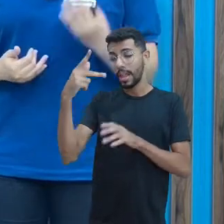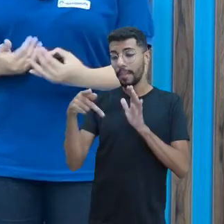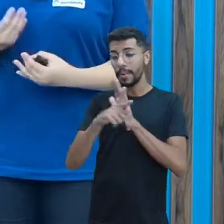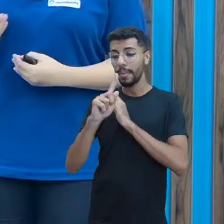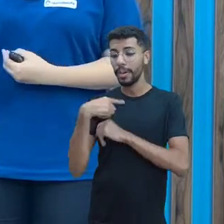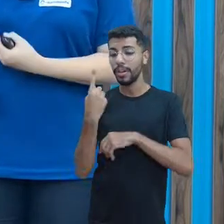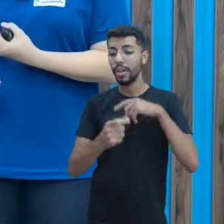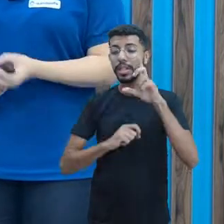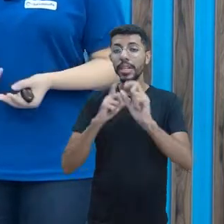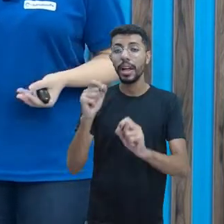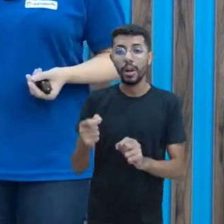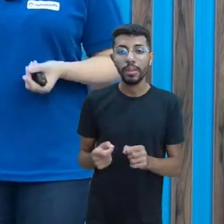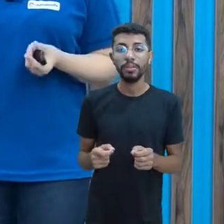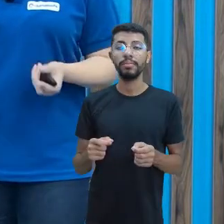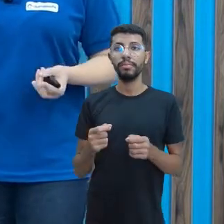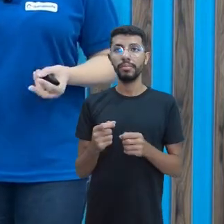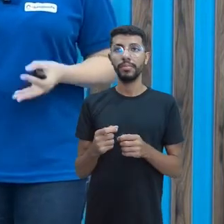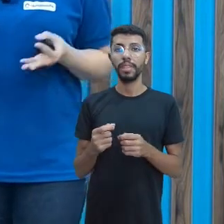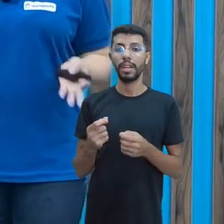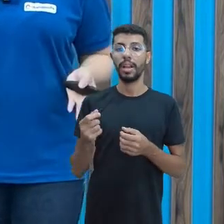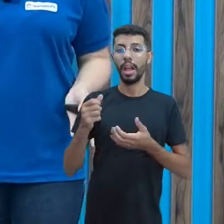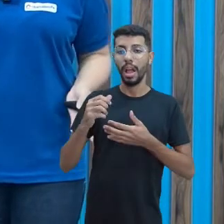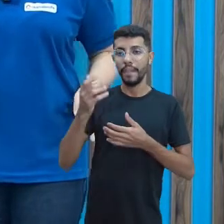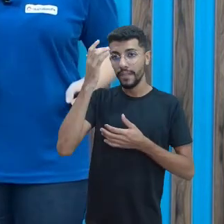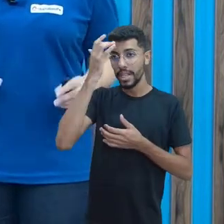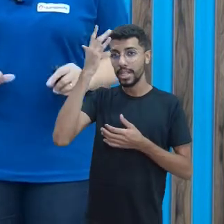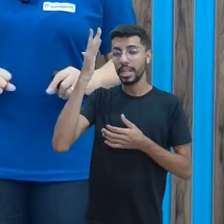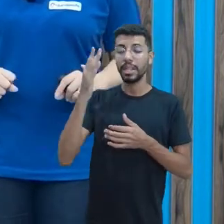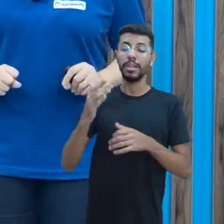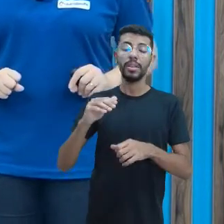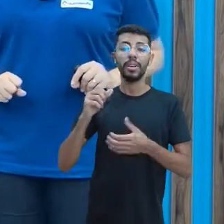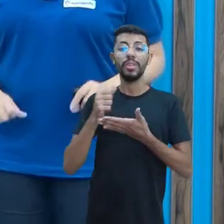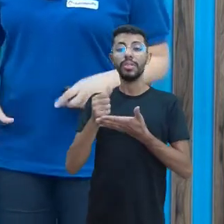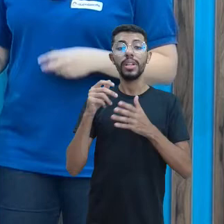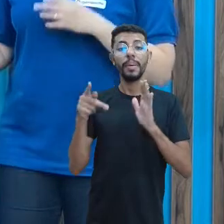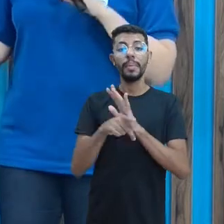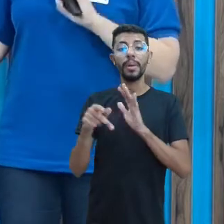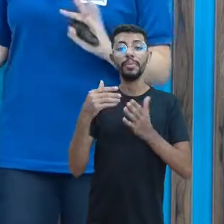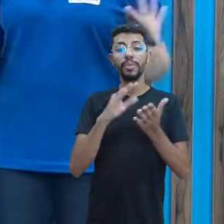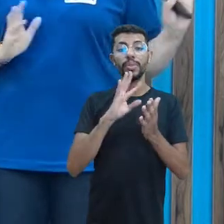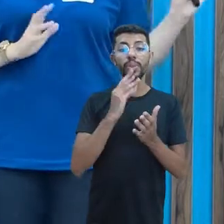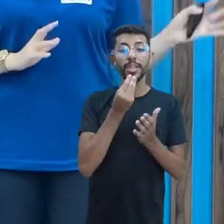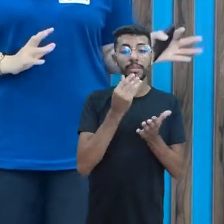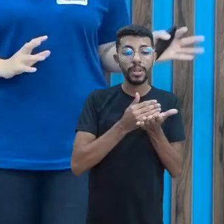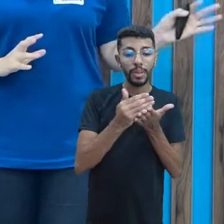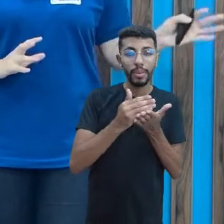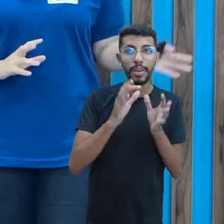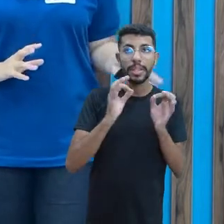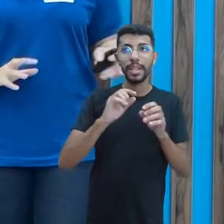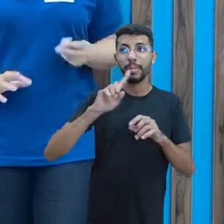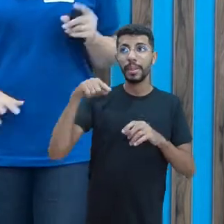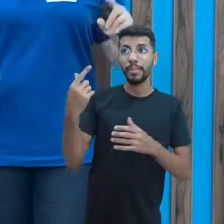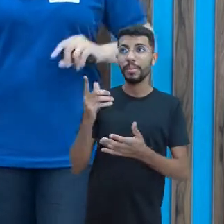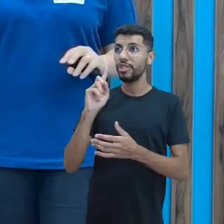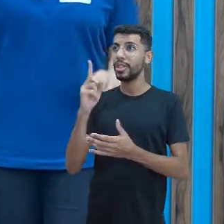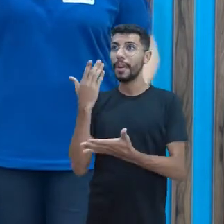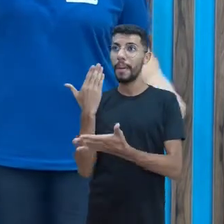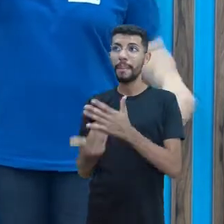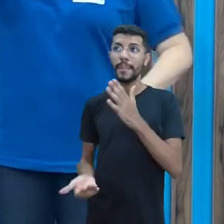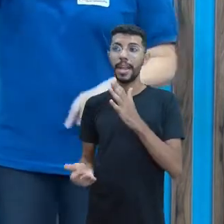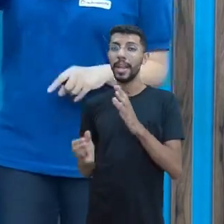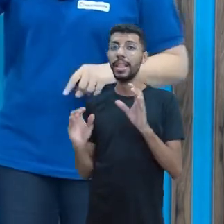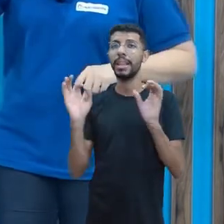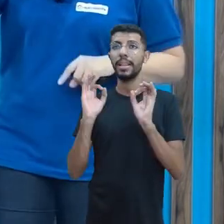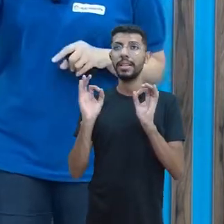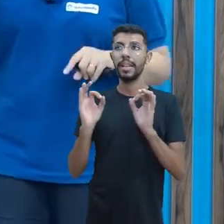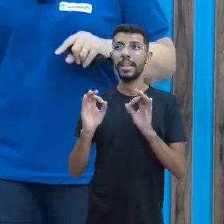para facilitar os processos que vêm mais na frente e você não perder tanto tempo assim, tá? Vou direcionar aqui para o professor Pedro. Davinho já está dizendo assim,